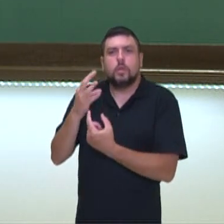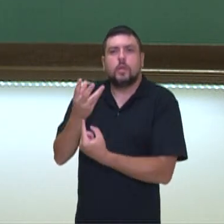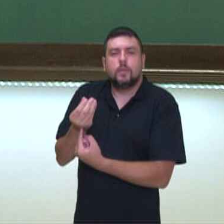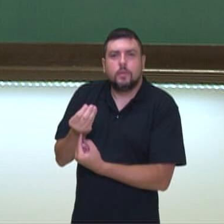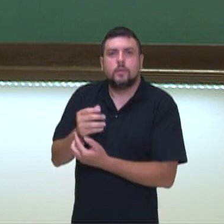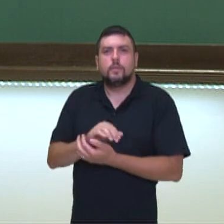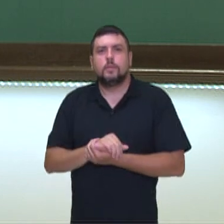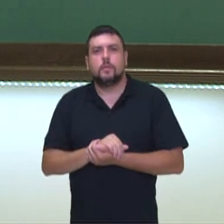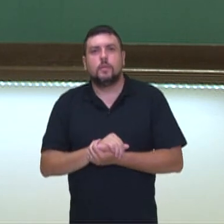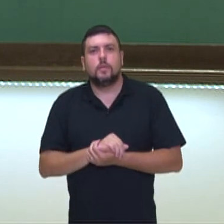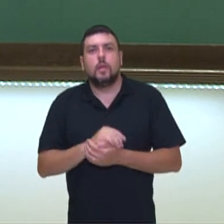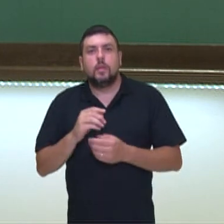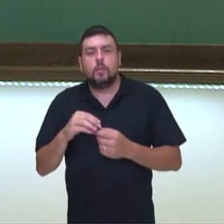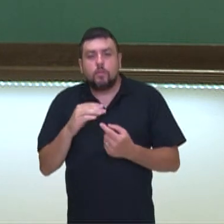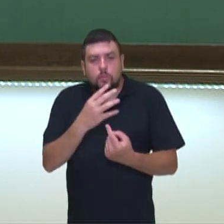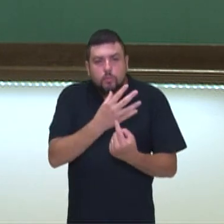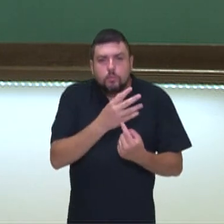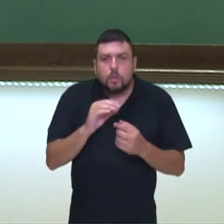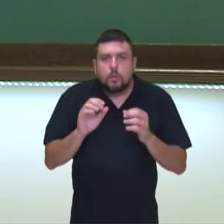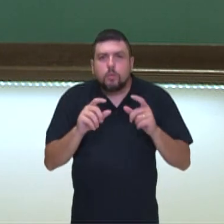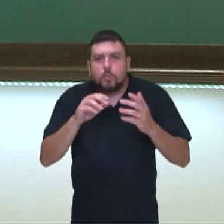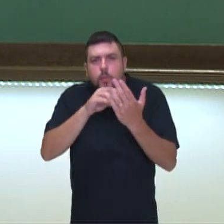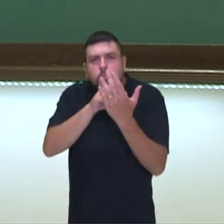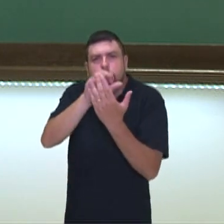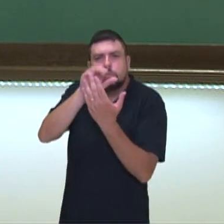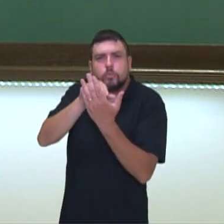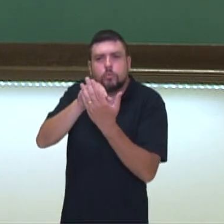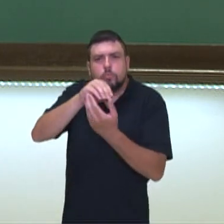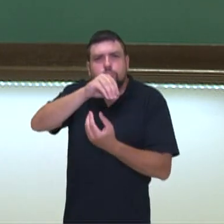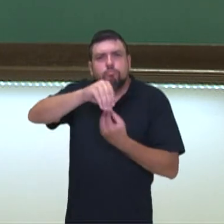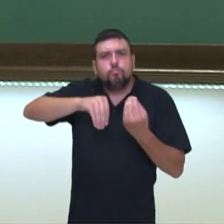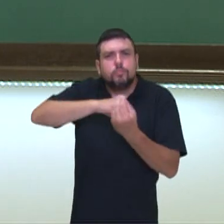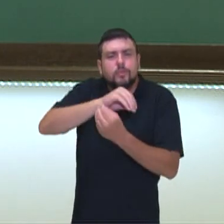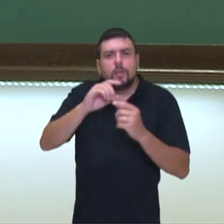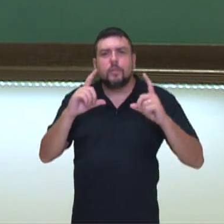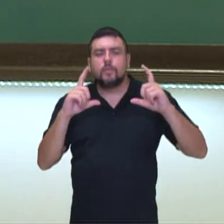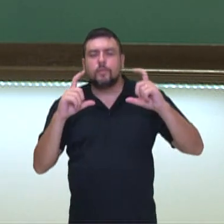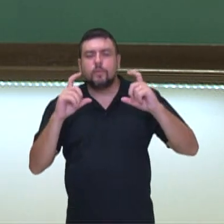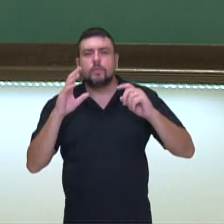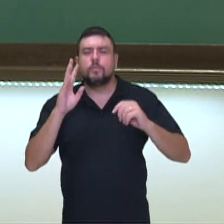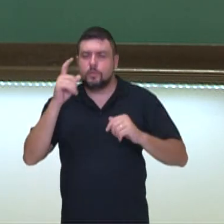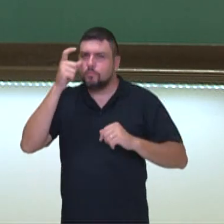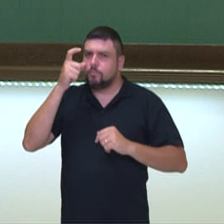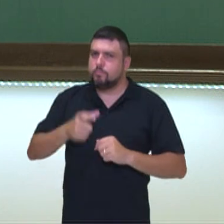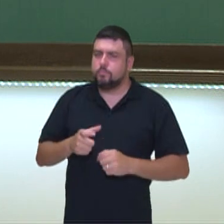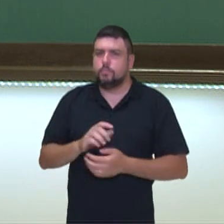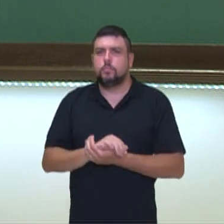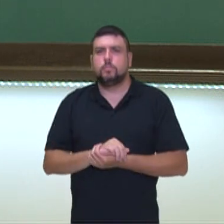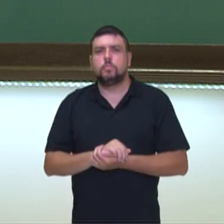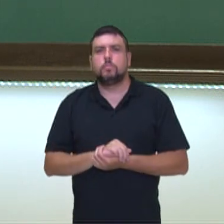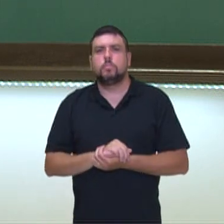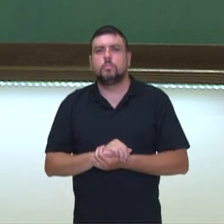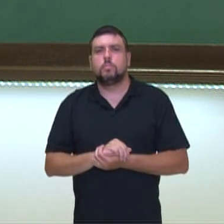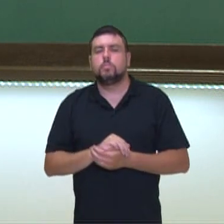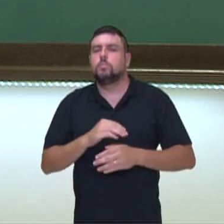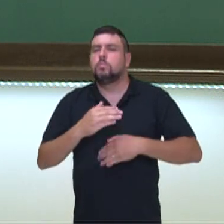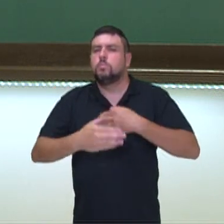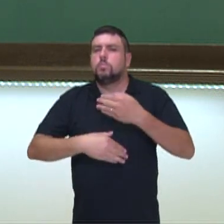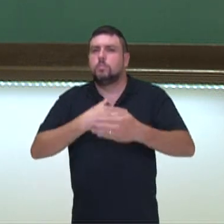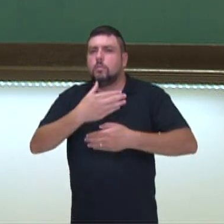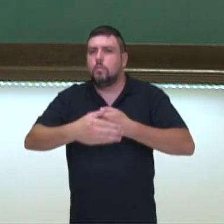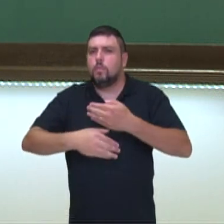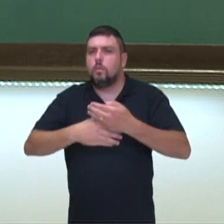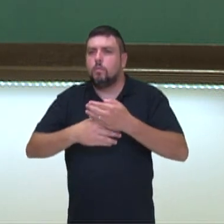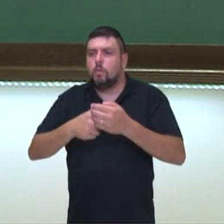quando a fotografia faz parte da pintura, faz parte da escultura, o que é bem interessante. Depois disso surgiu as câmeras cinematográficas,